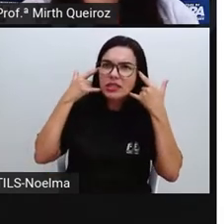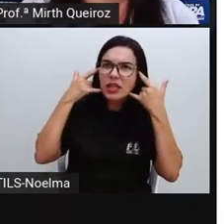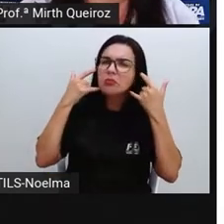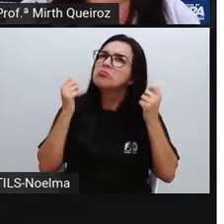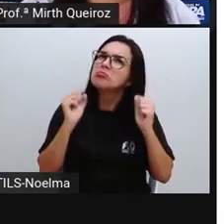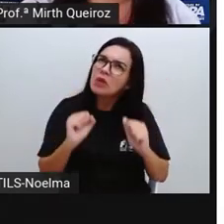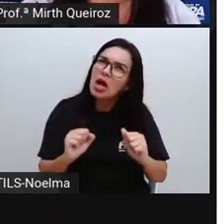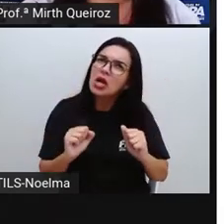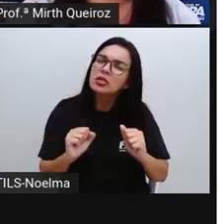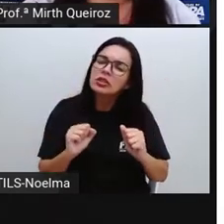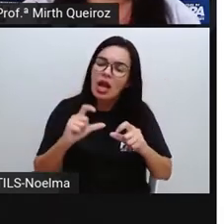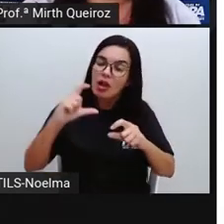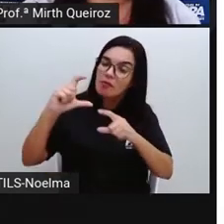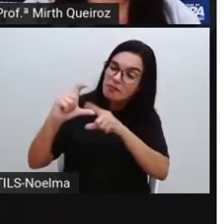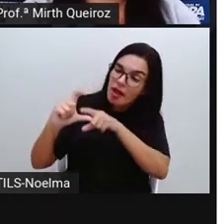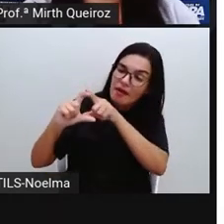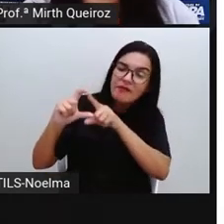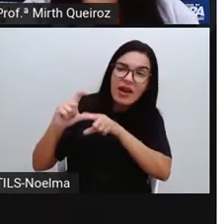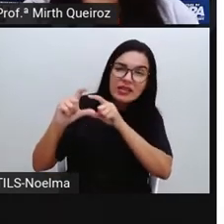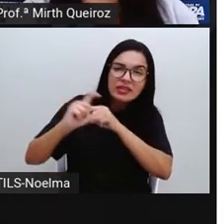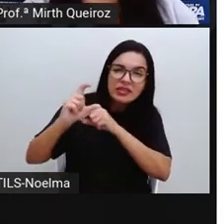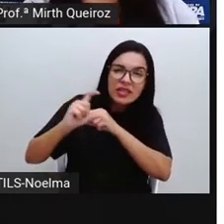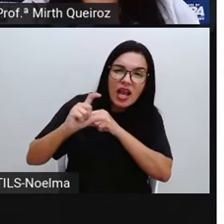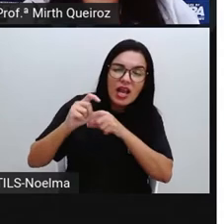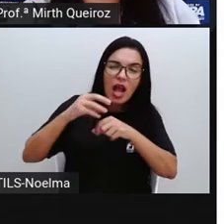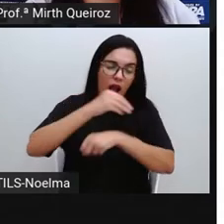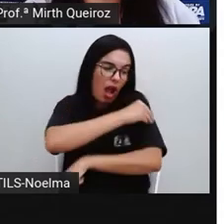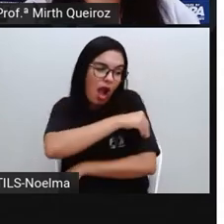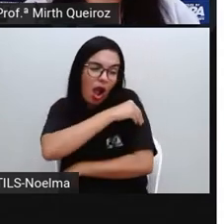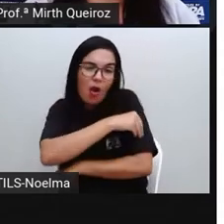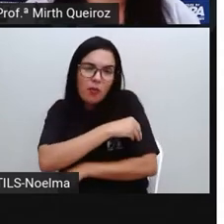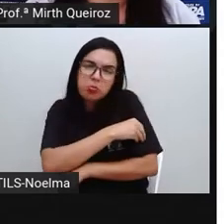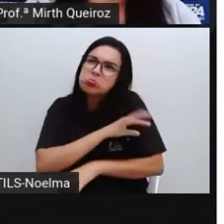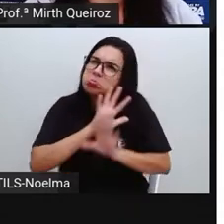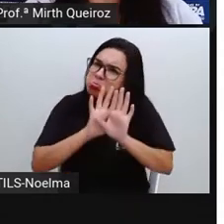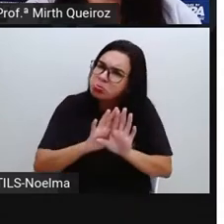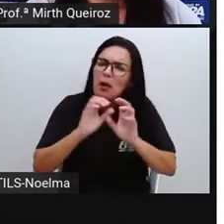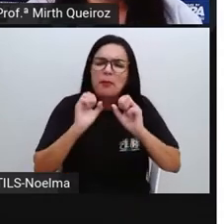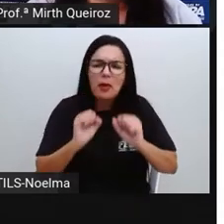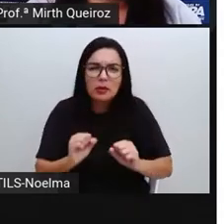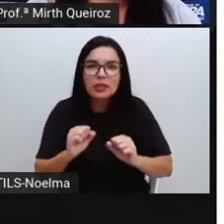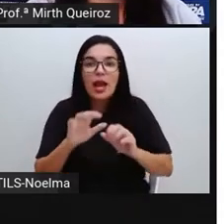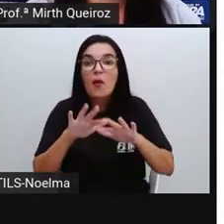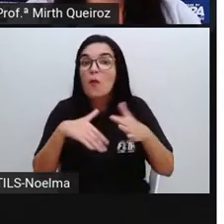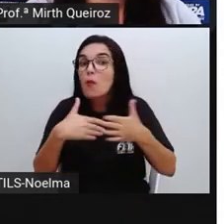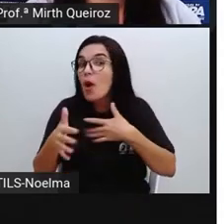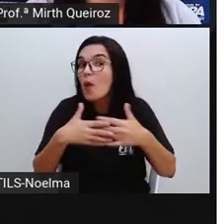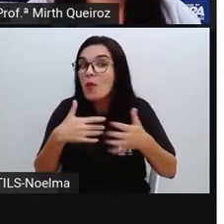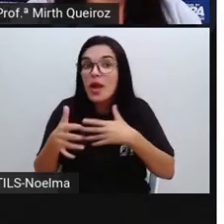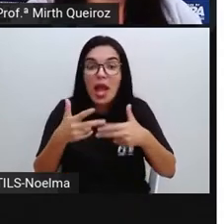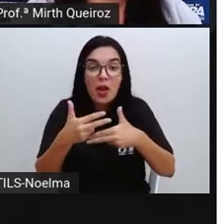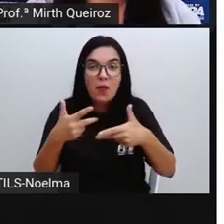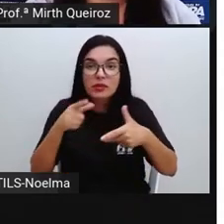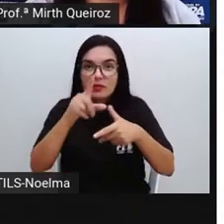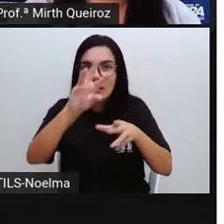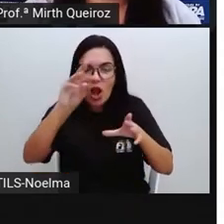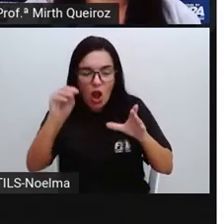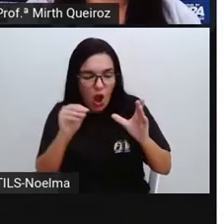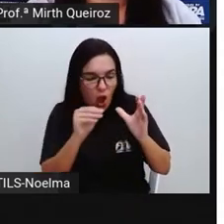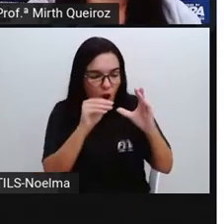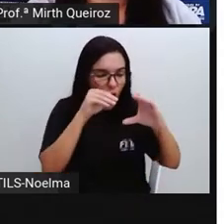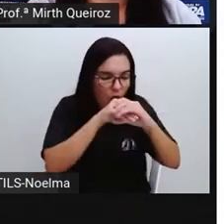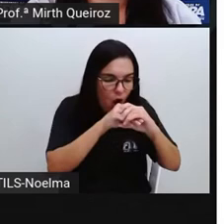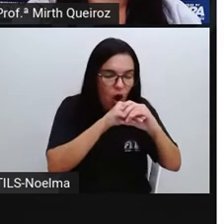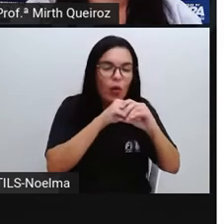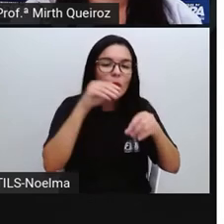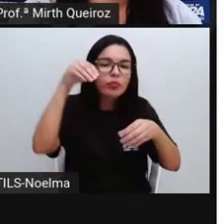gel? Pode colocar também. Vocês podem colocar qualquer objeto que represente esse momento para vocês. E não se esqueça